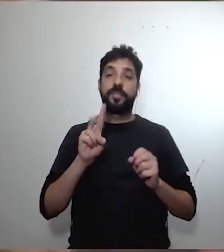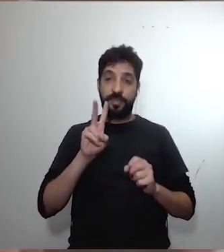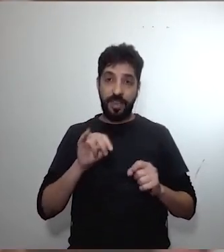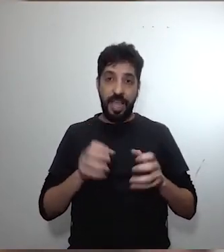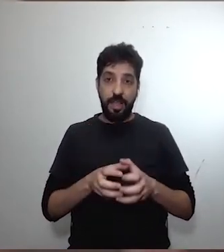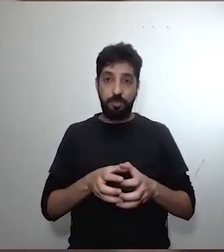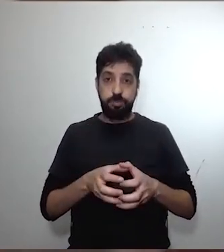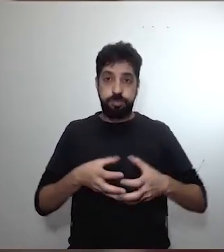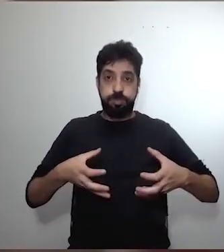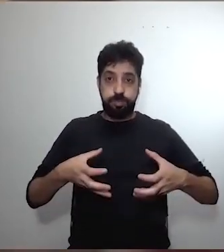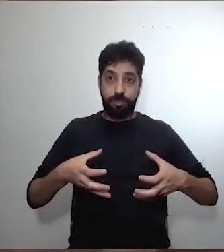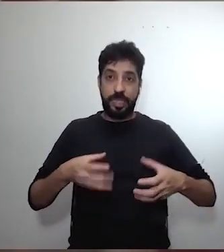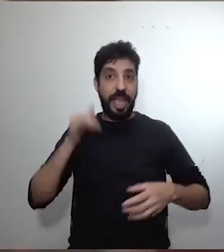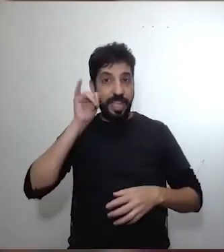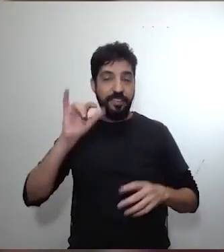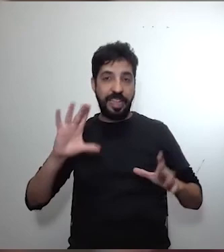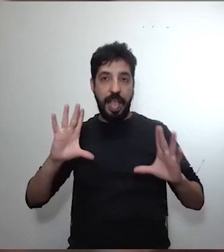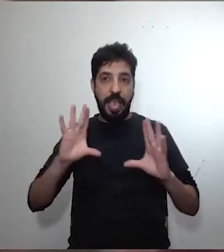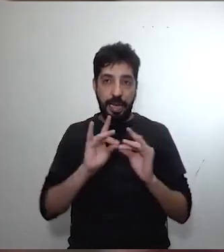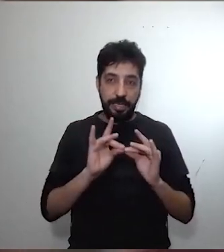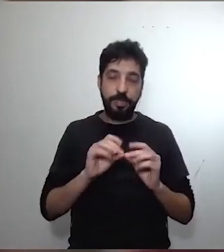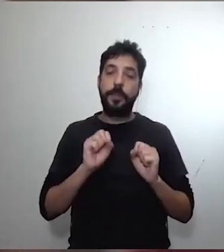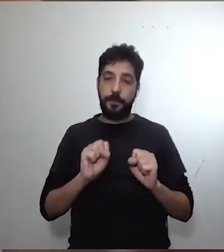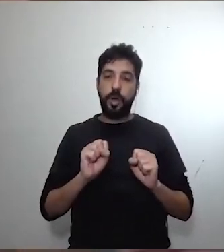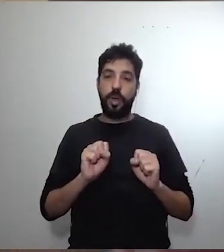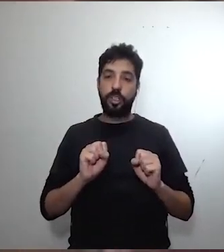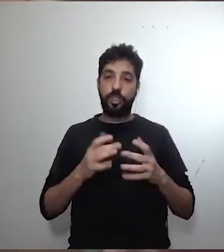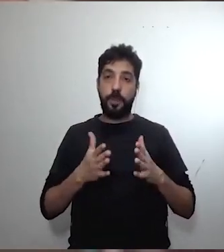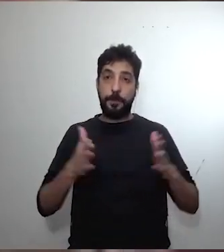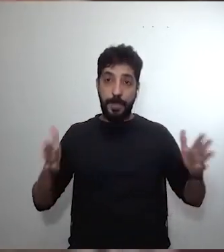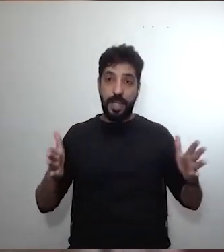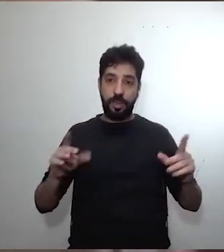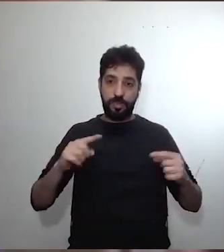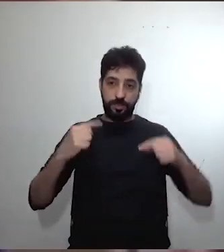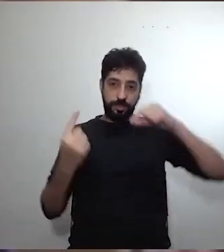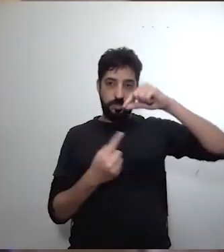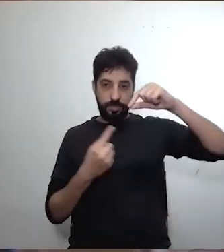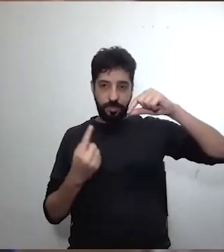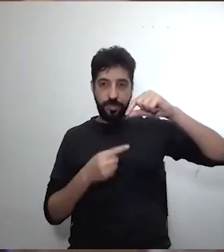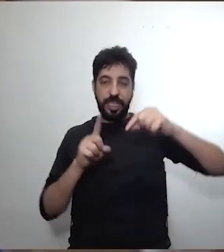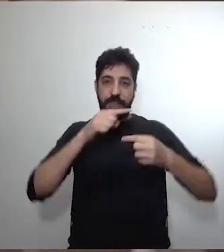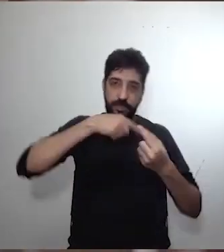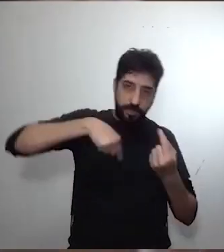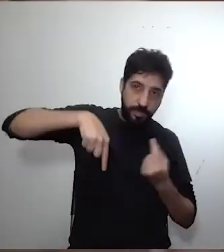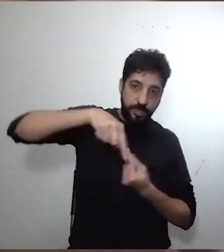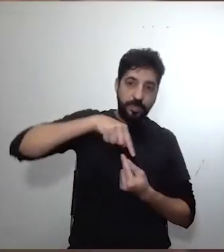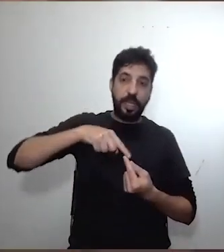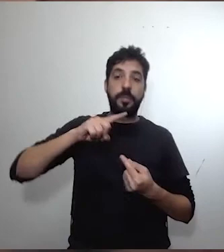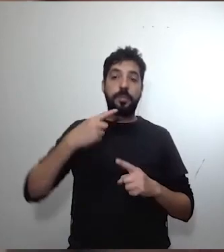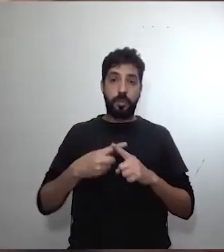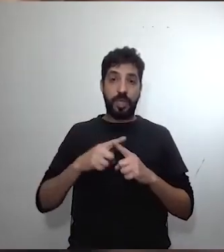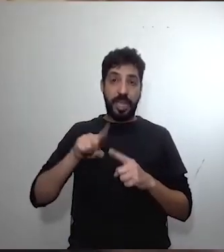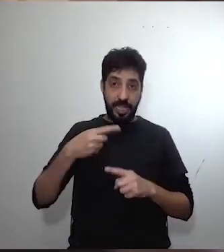vai inchar um pouquinho, para ela não ficar toda grudadinha. Então você pode fazer um pouquinho maior e fazer bem abertinha, porque